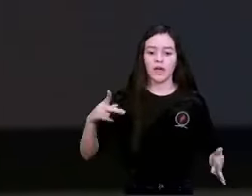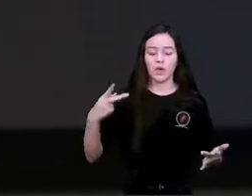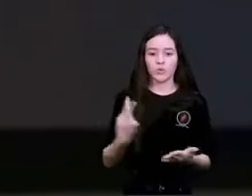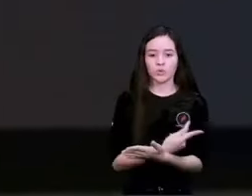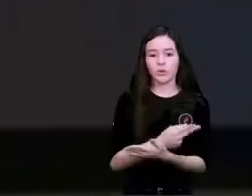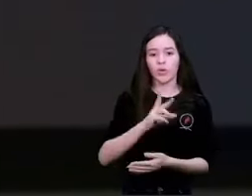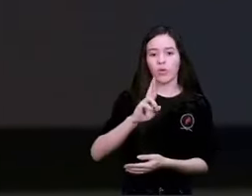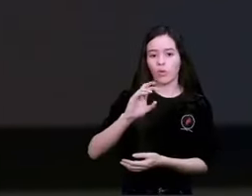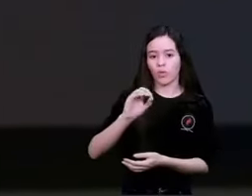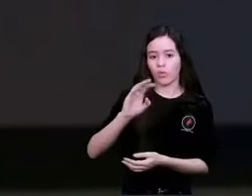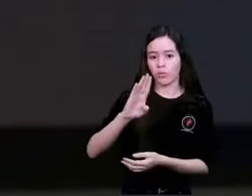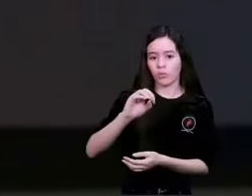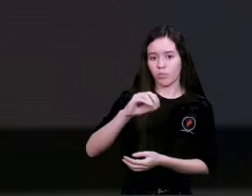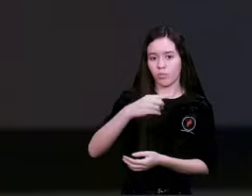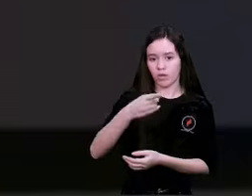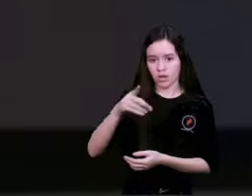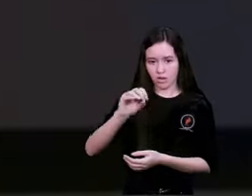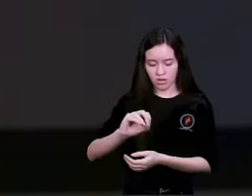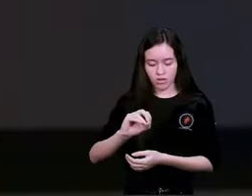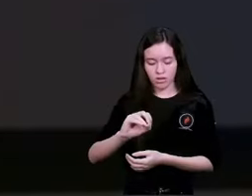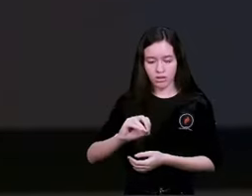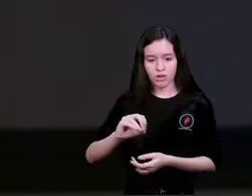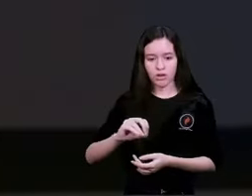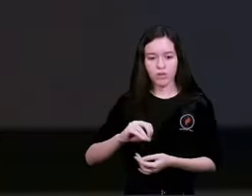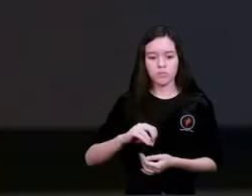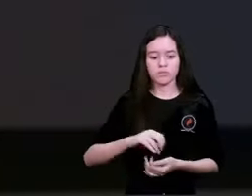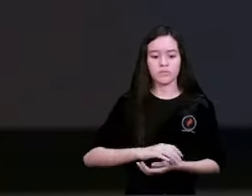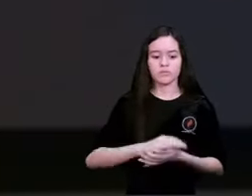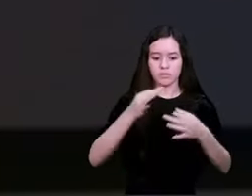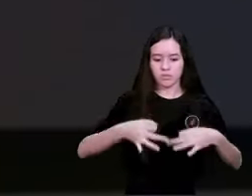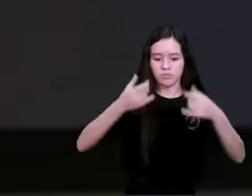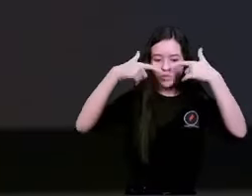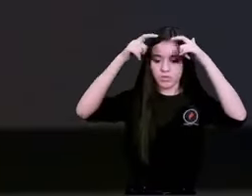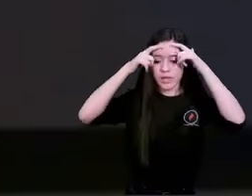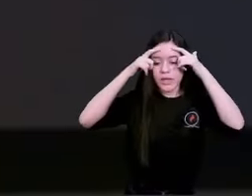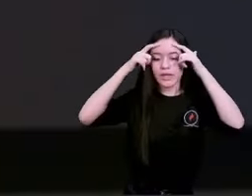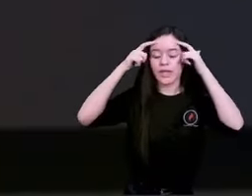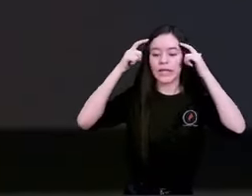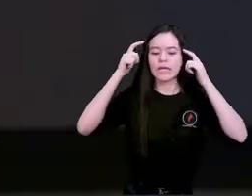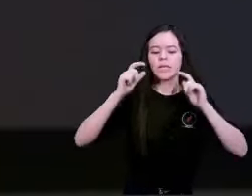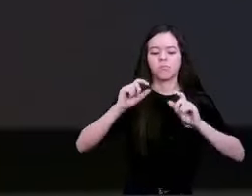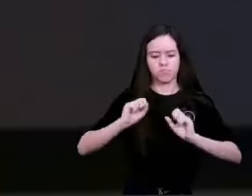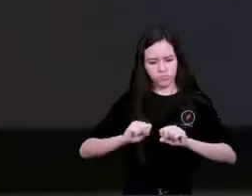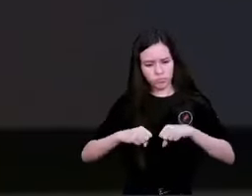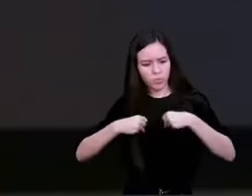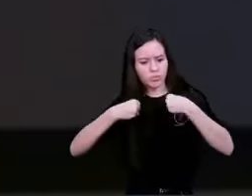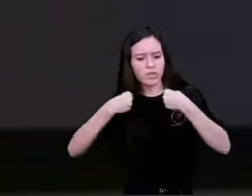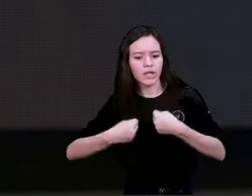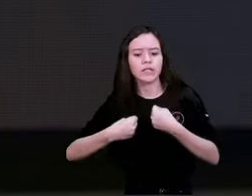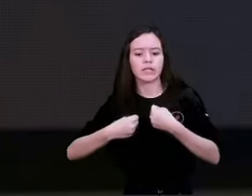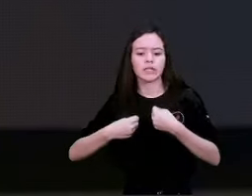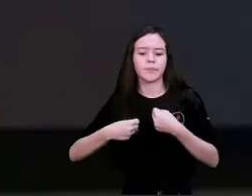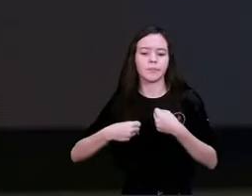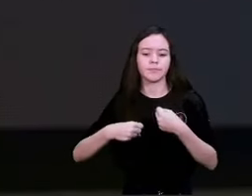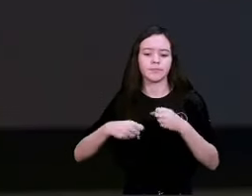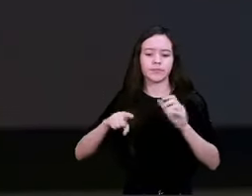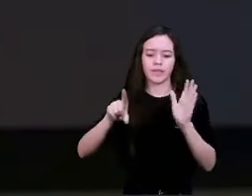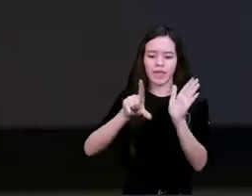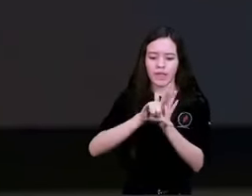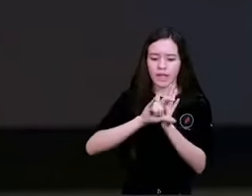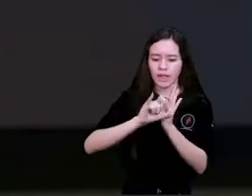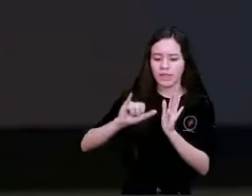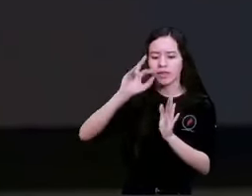Roboão confirmado o reino, e havendo-se fortalecido, deixou a lei do